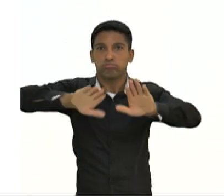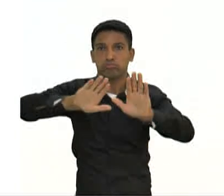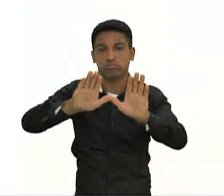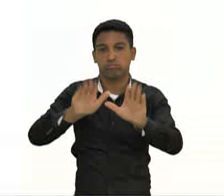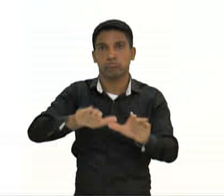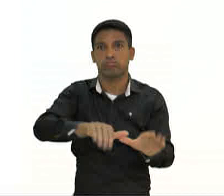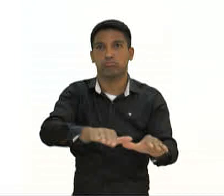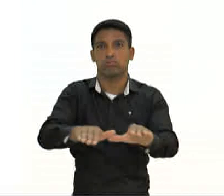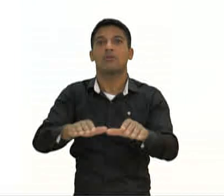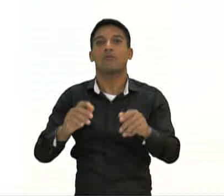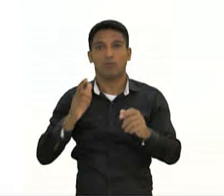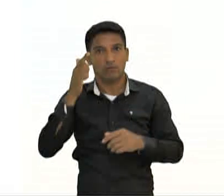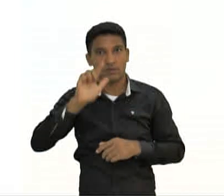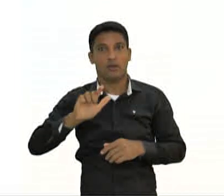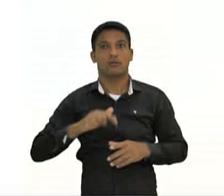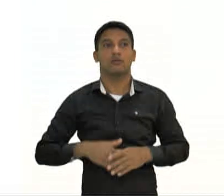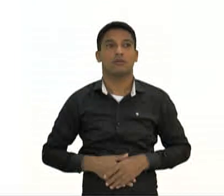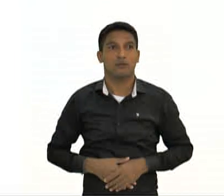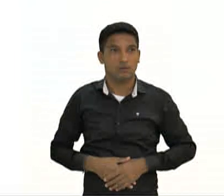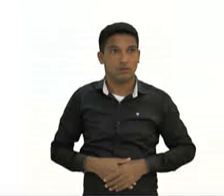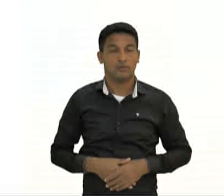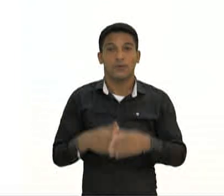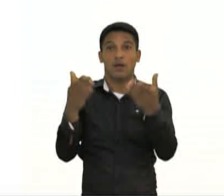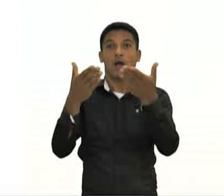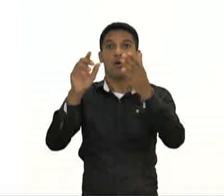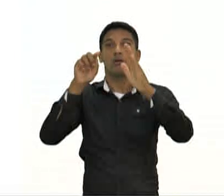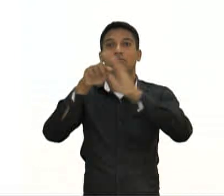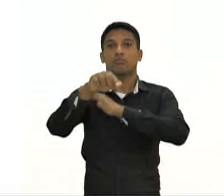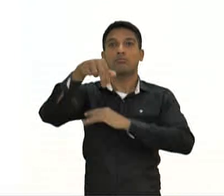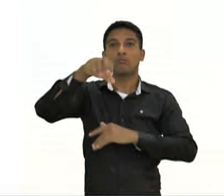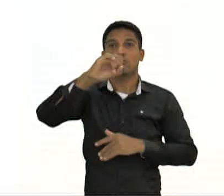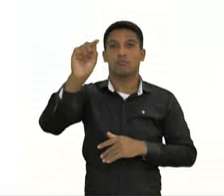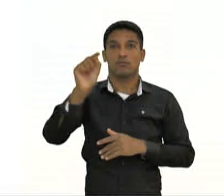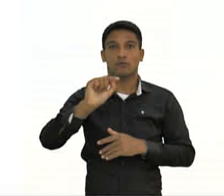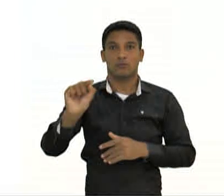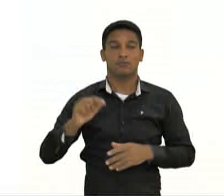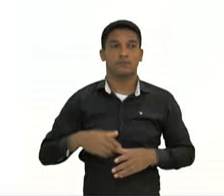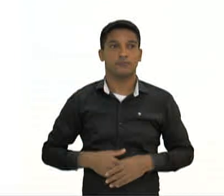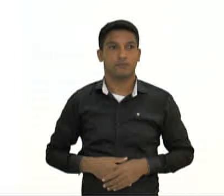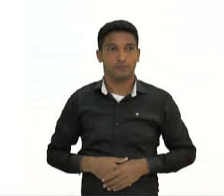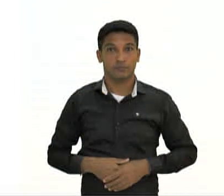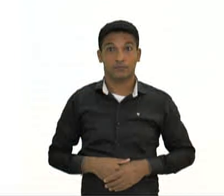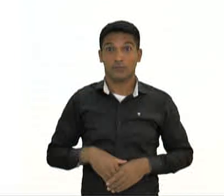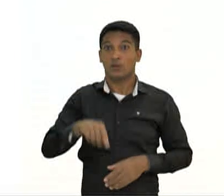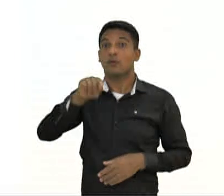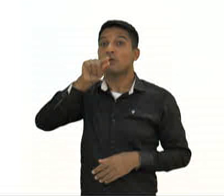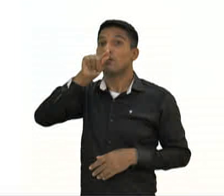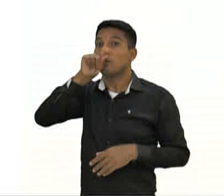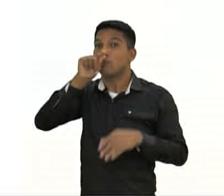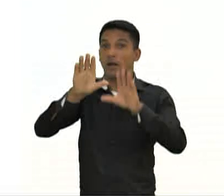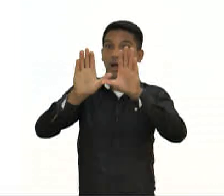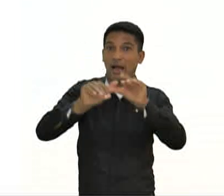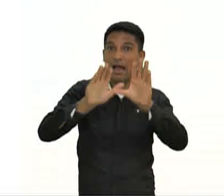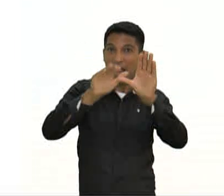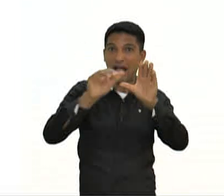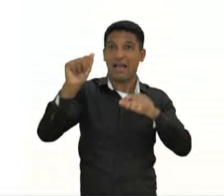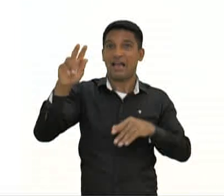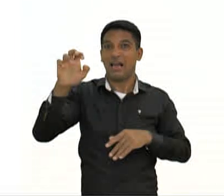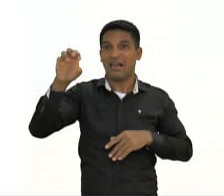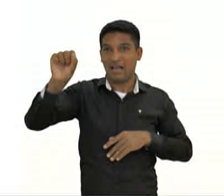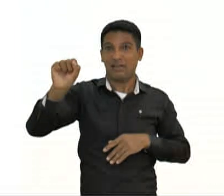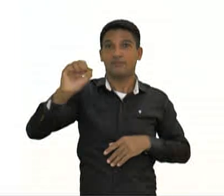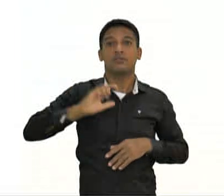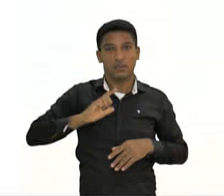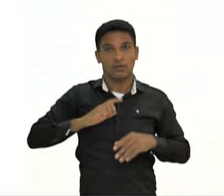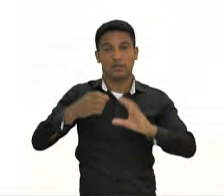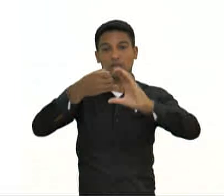Vamos prosseguindo com o nosso primeiro quiz. Acompanhe aqui comigo. As aves apresentam características específicas que definem o